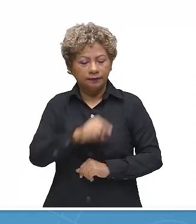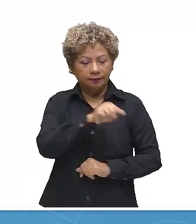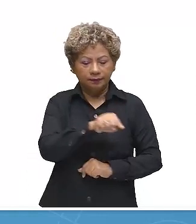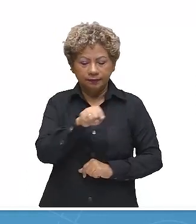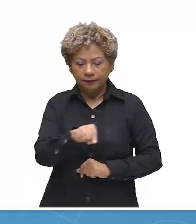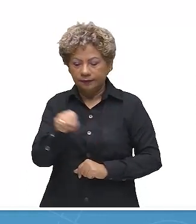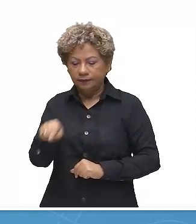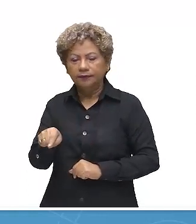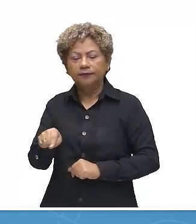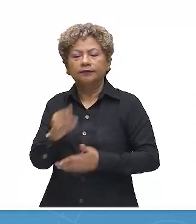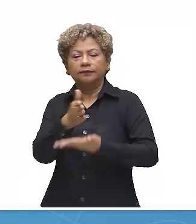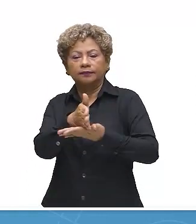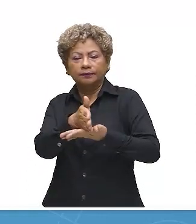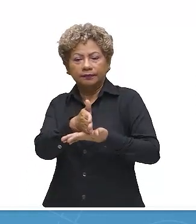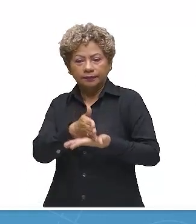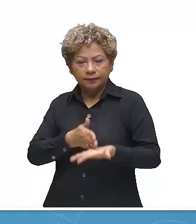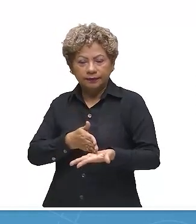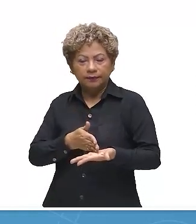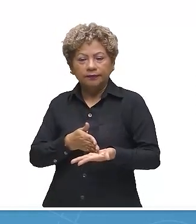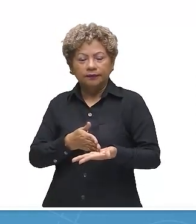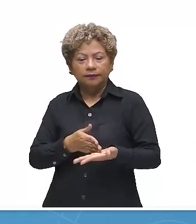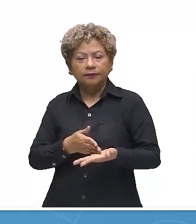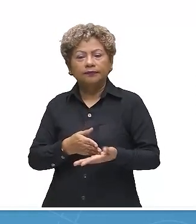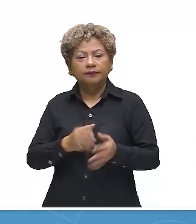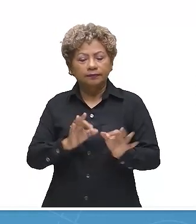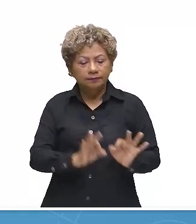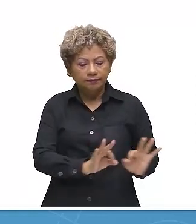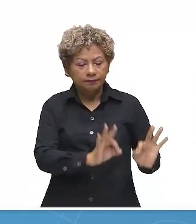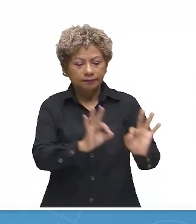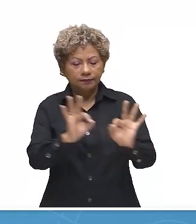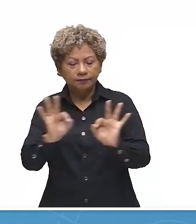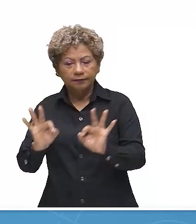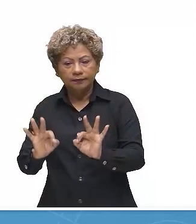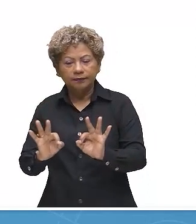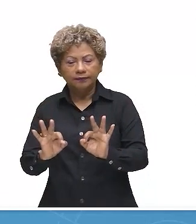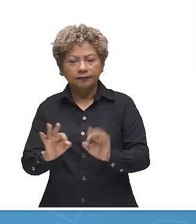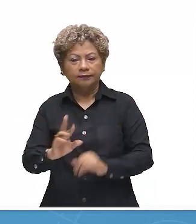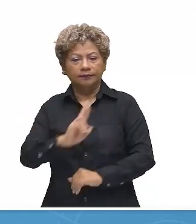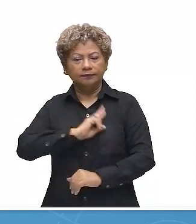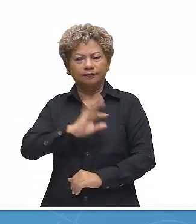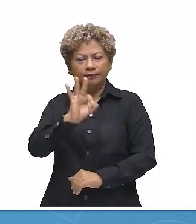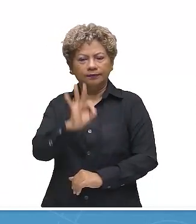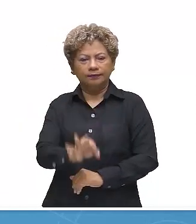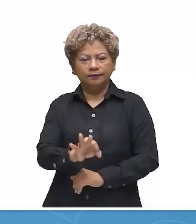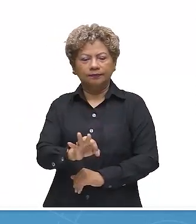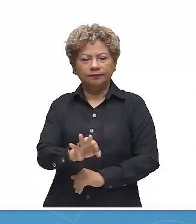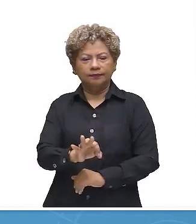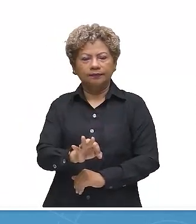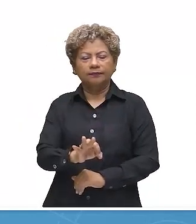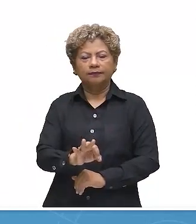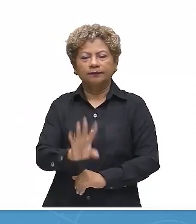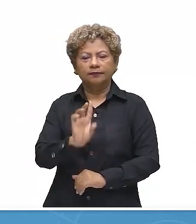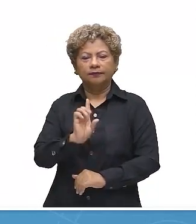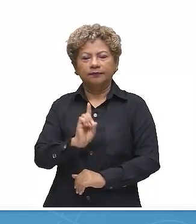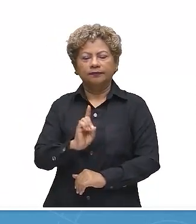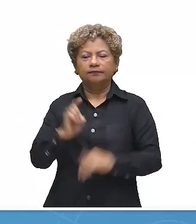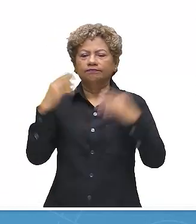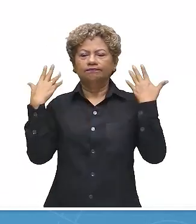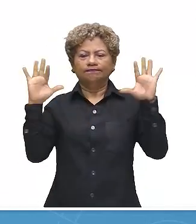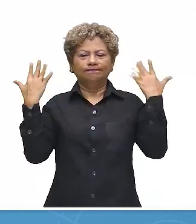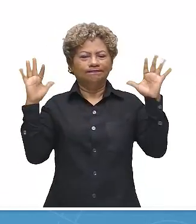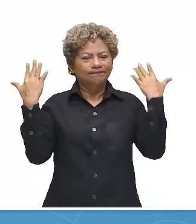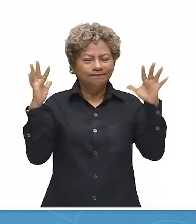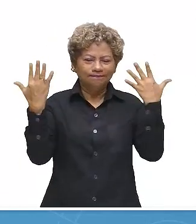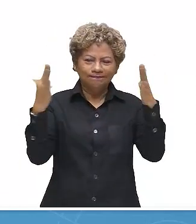pela metade. Então veja, a resposta correta é a letra D. Parabéns aí a todos que